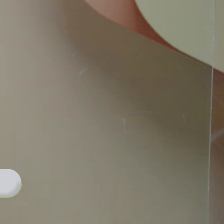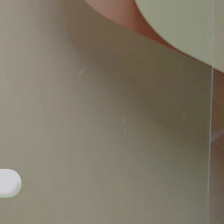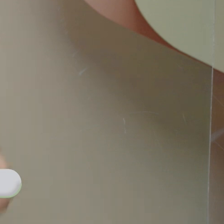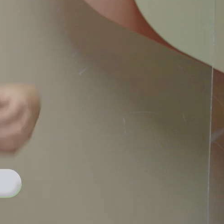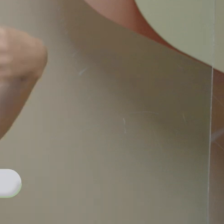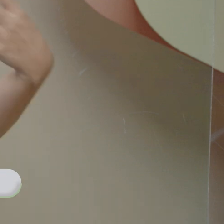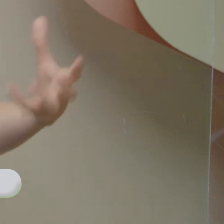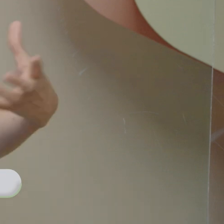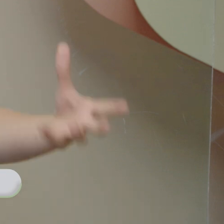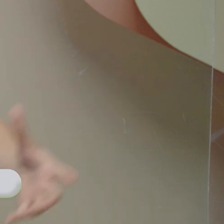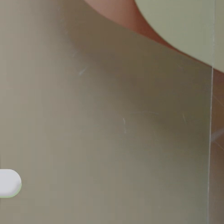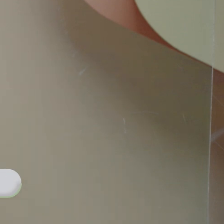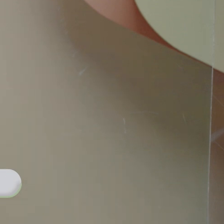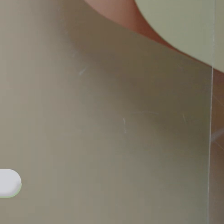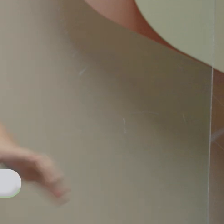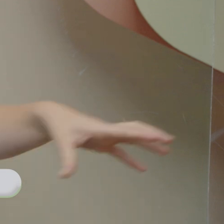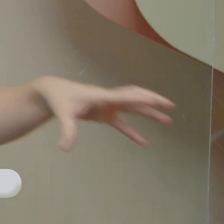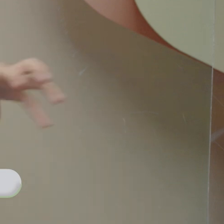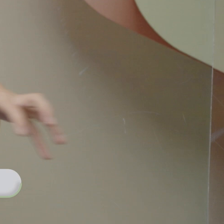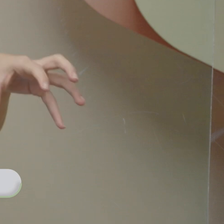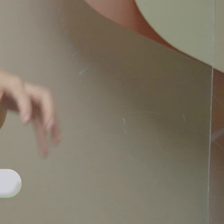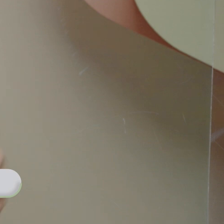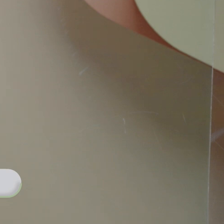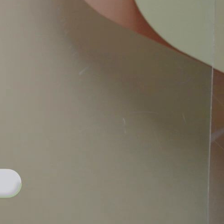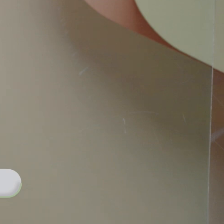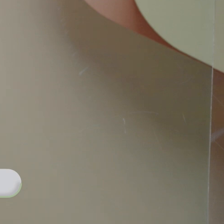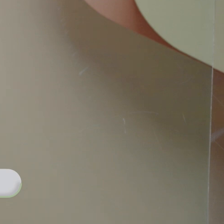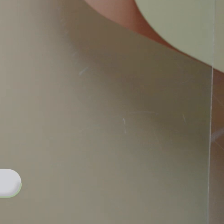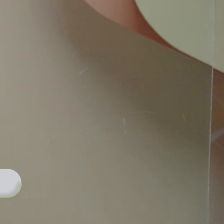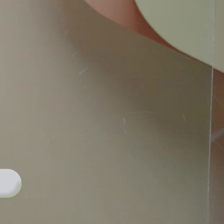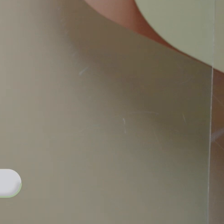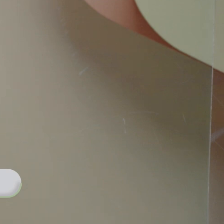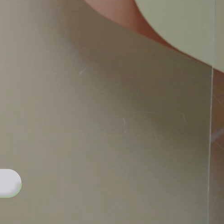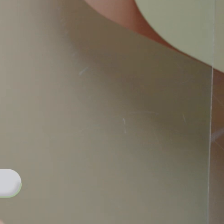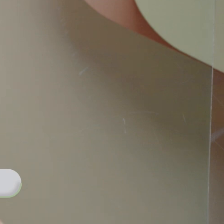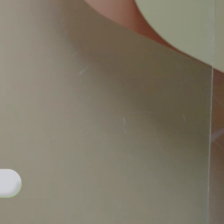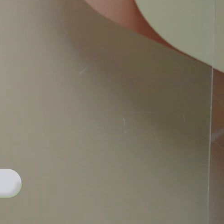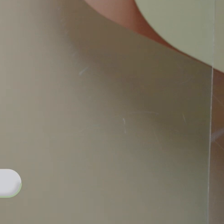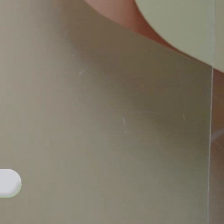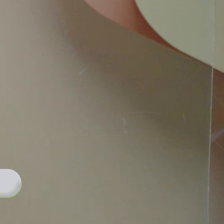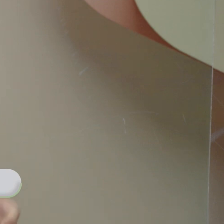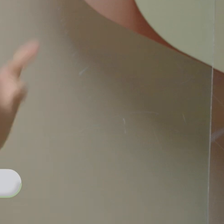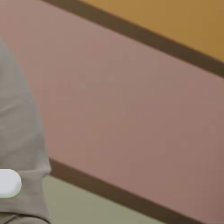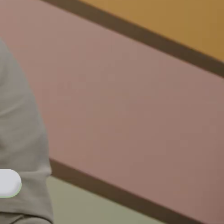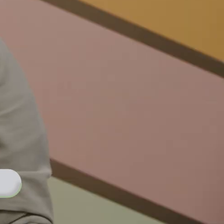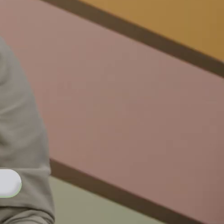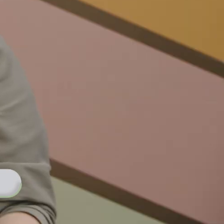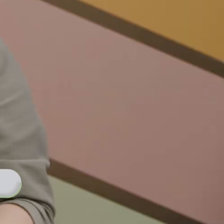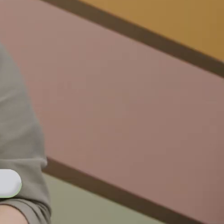ela consegue ficar mais em paz, digamos assim, né? Consegue ser mais produtivo nesse sentido. Sim,